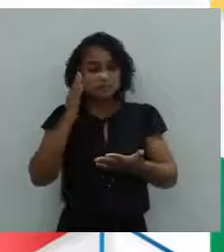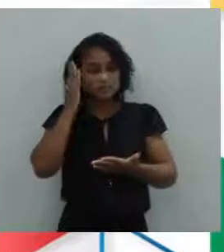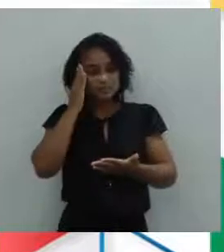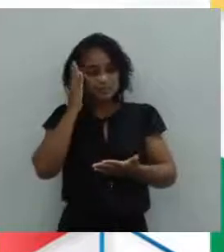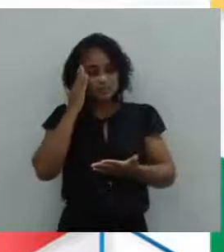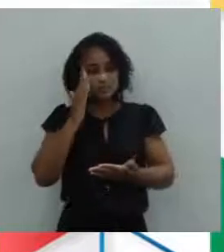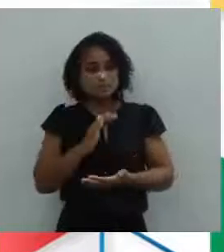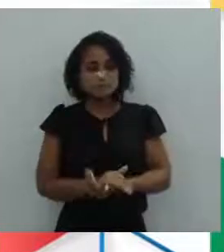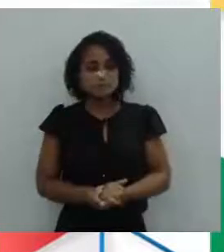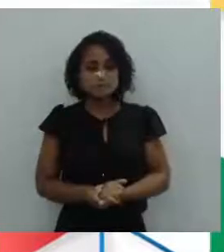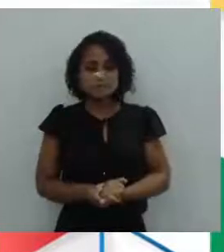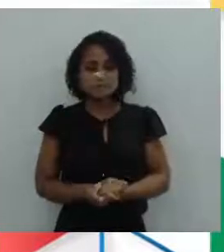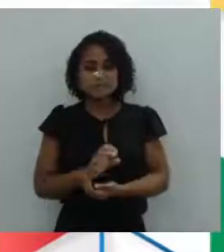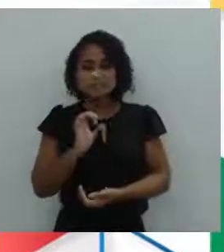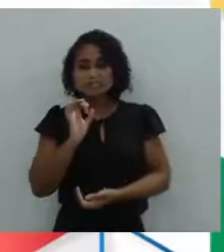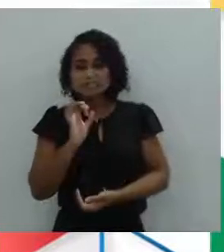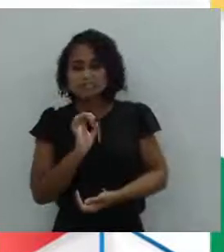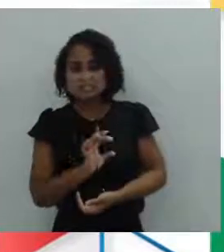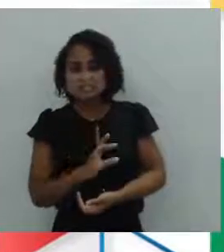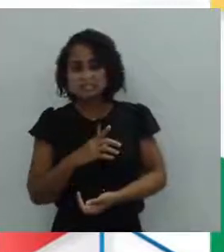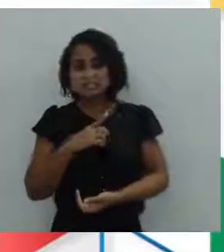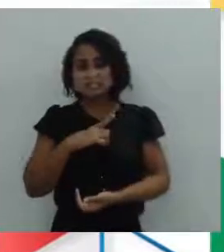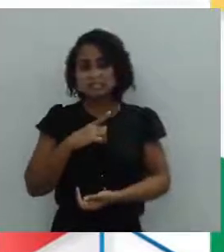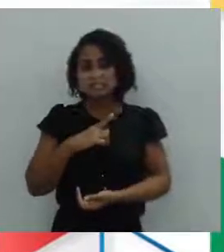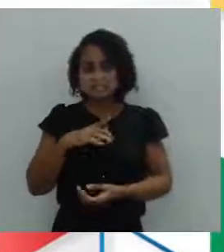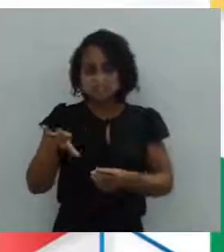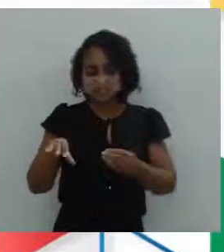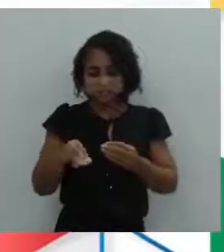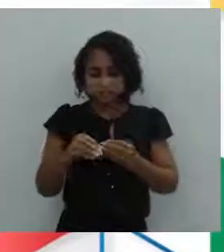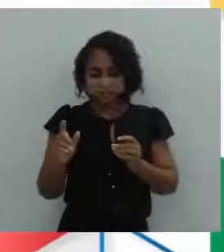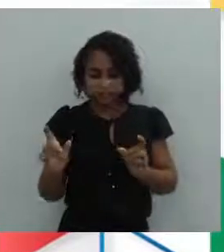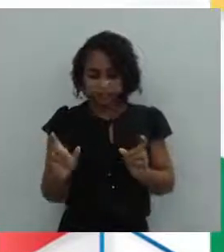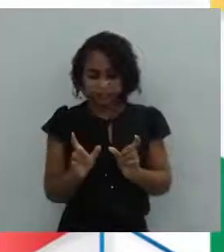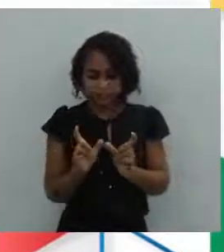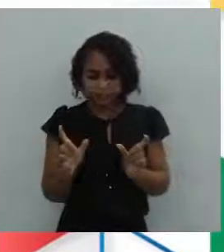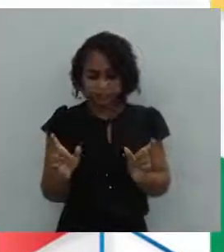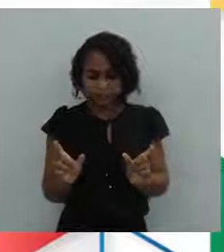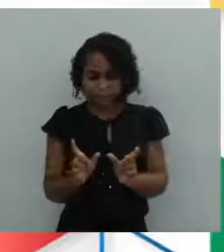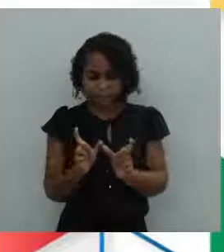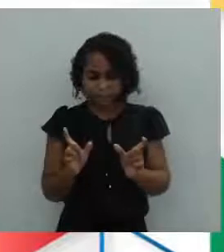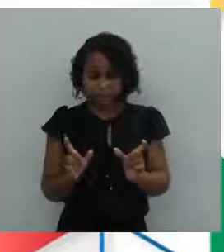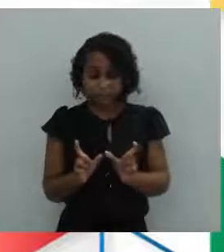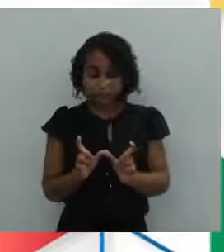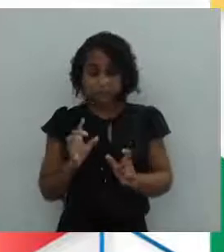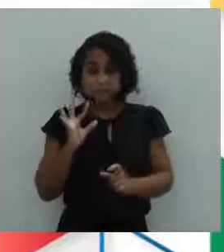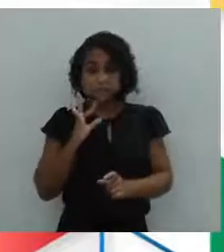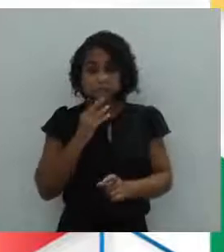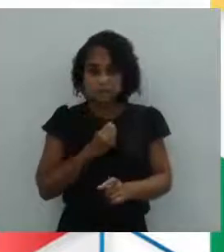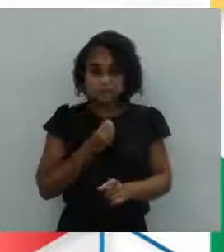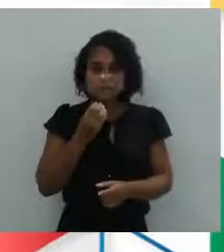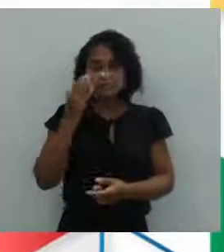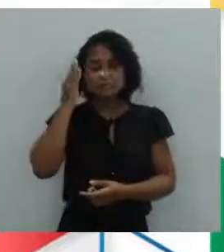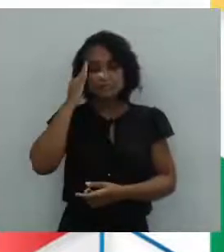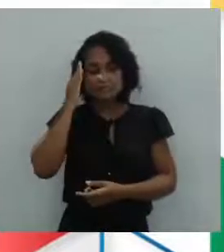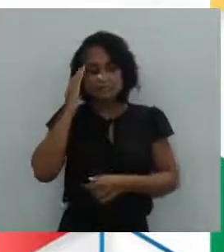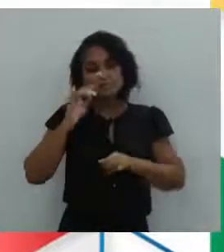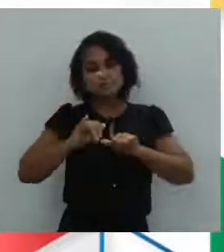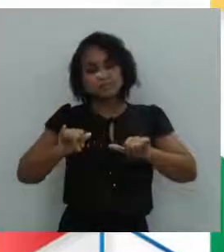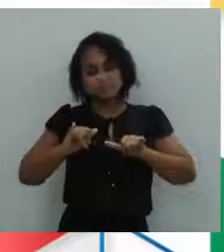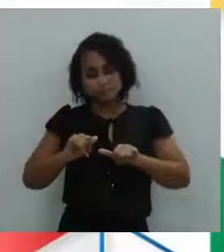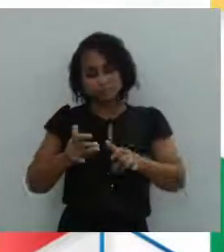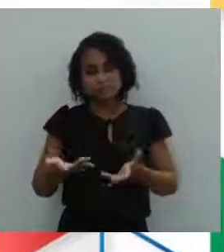interpretado. Não é apenas juntar as sílabas formando palavras, mas compreender o que a mensagem tem para nos